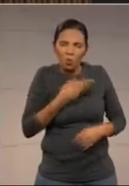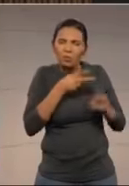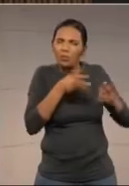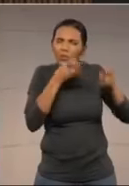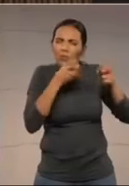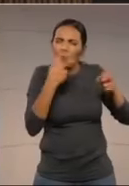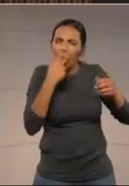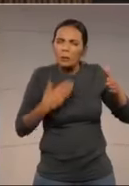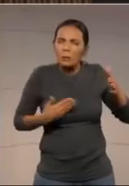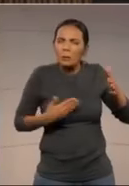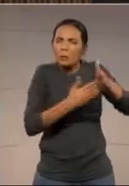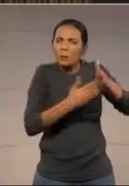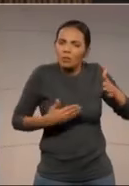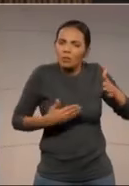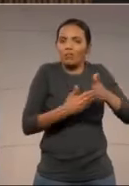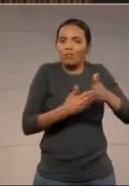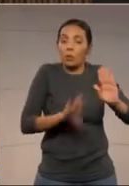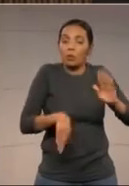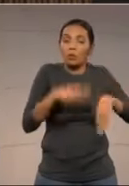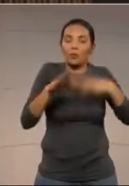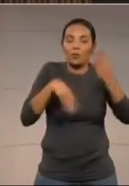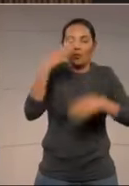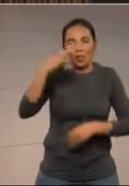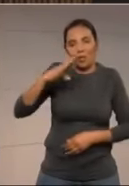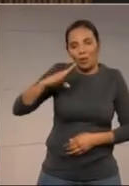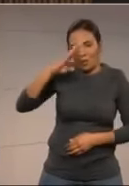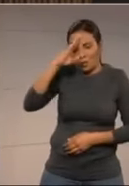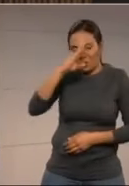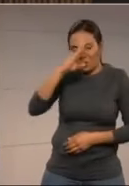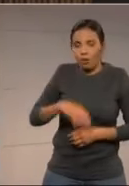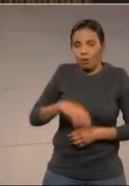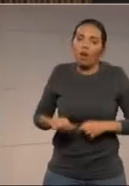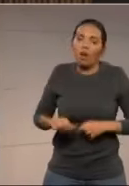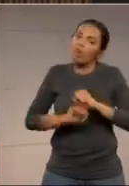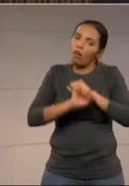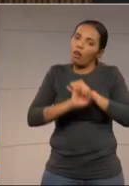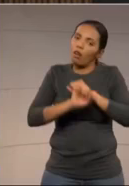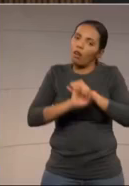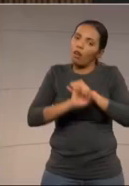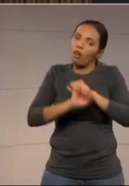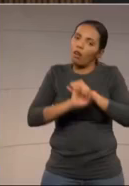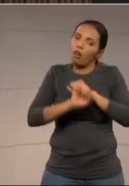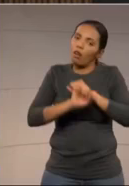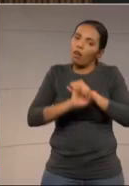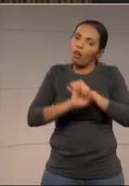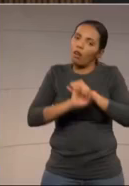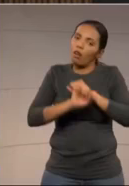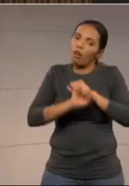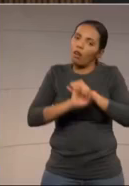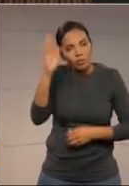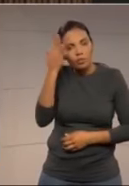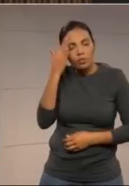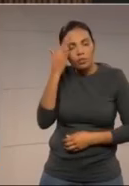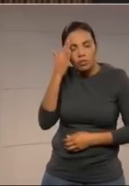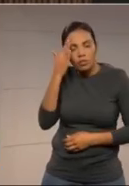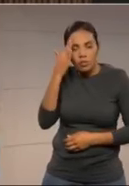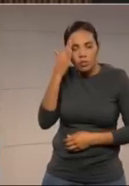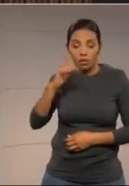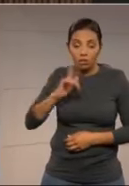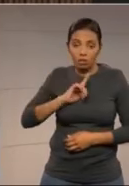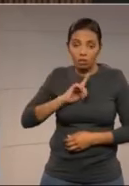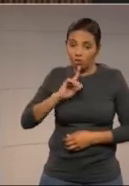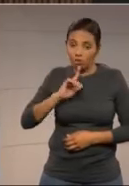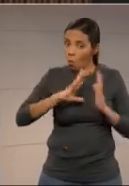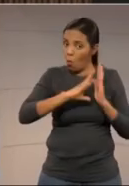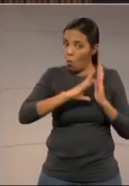para a evolução do seu próprio governo. Claro que é preciso entender que o modelo de Estado